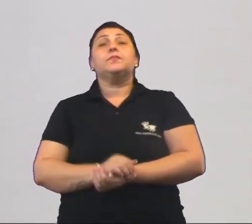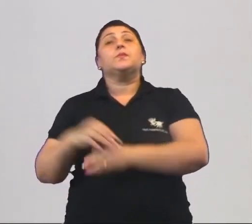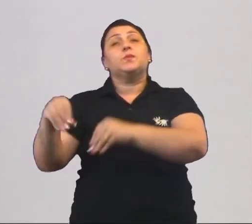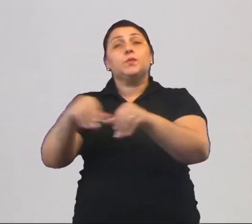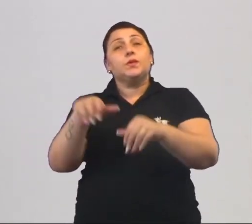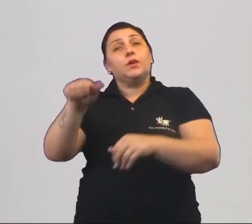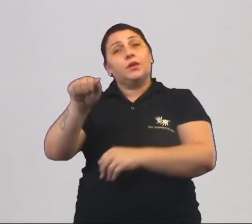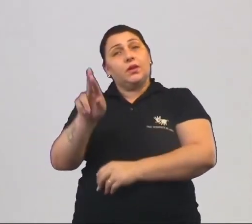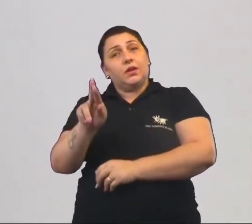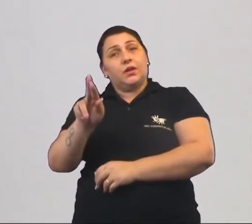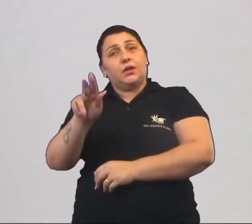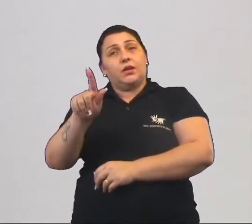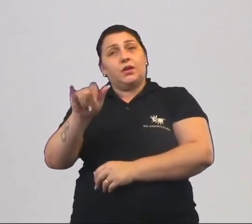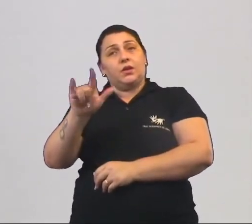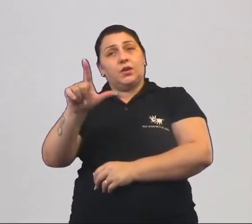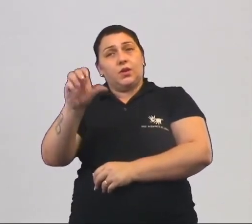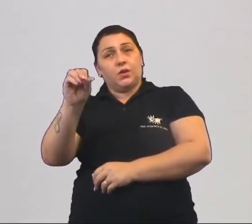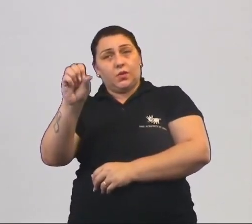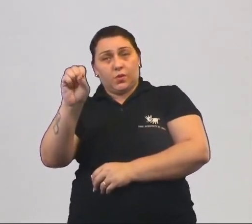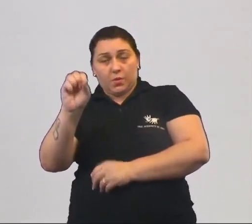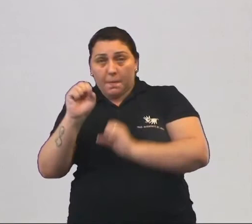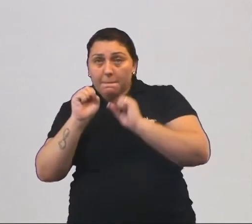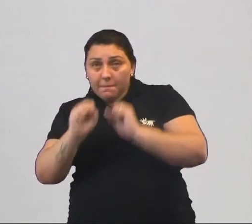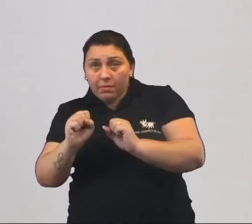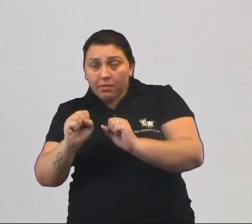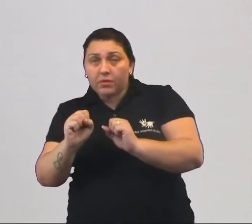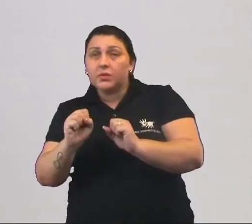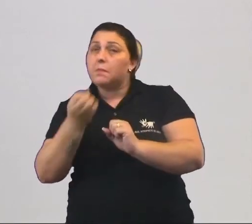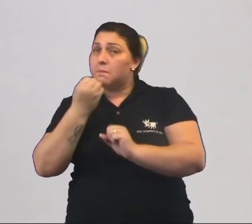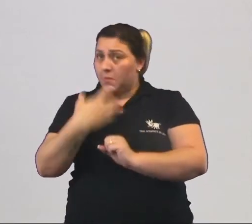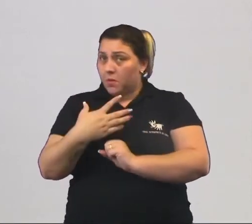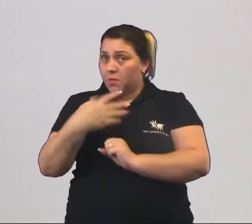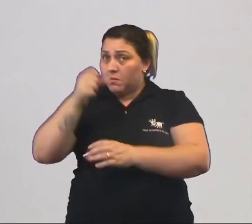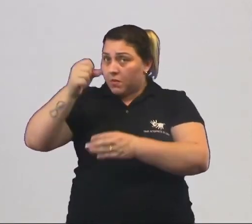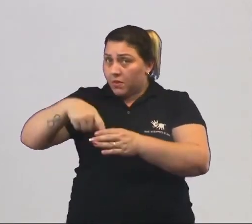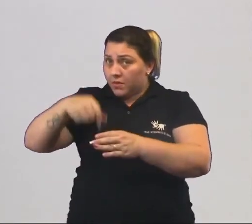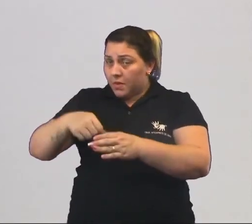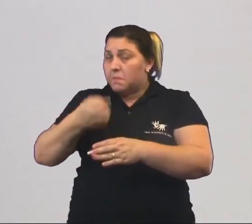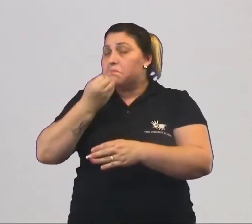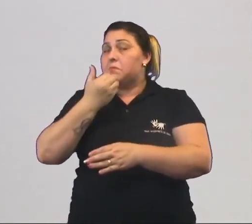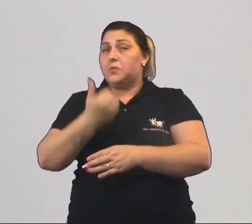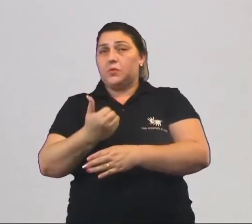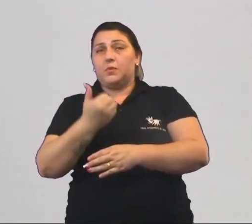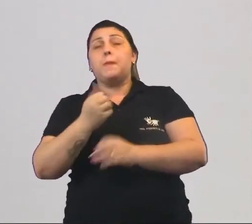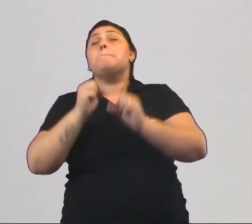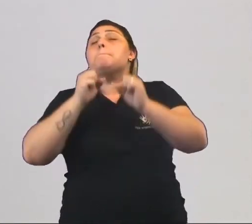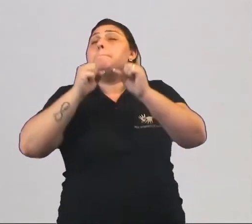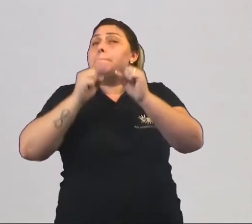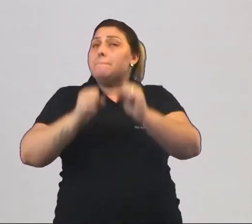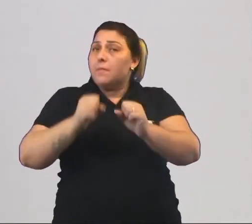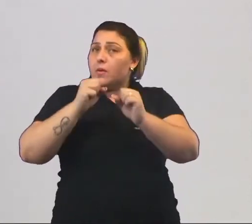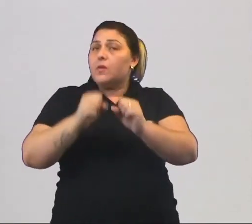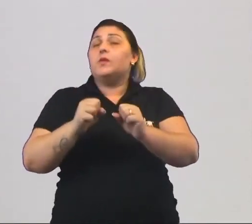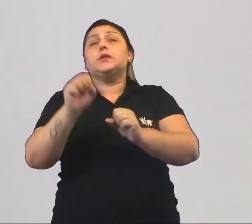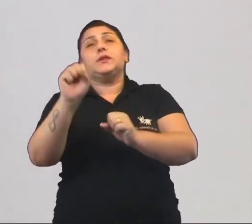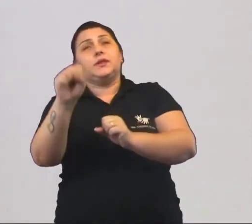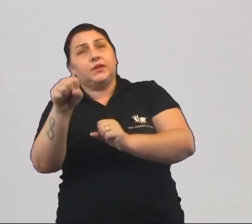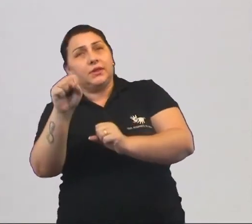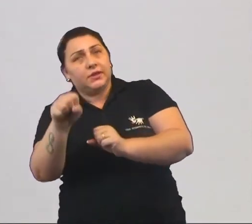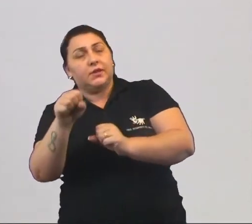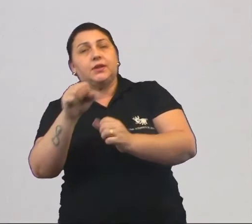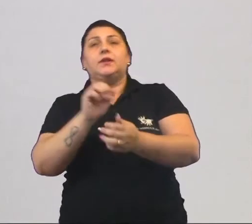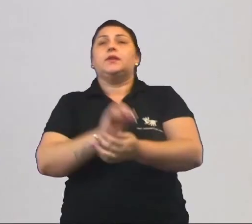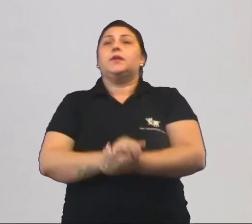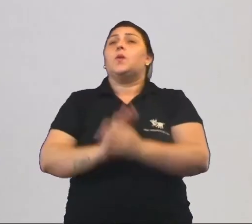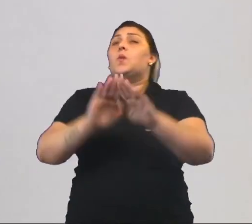solo argiloso, ele pode ser considerado um solo propício, sim ou não? Muito bem, ele pode sim ser considerado um solo